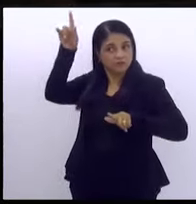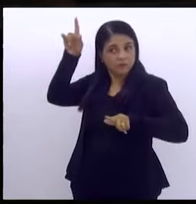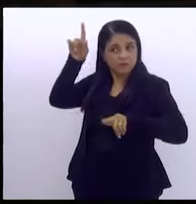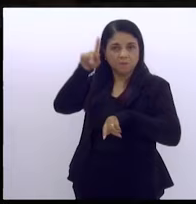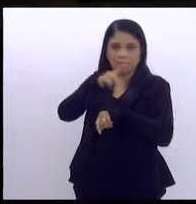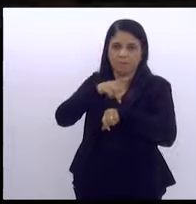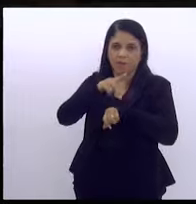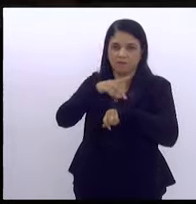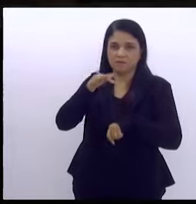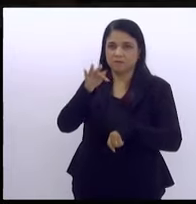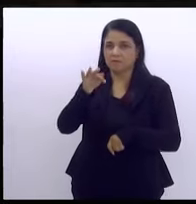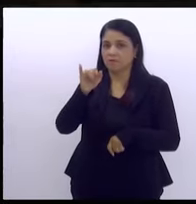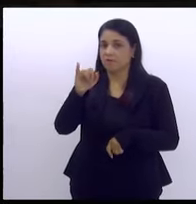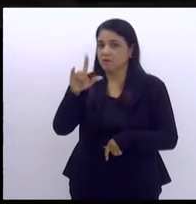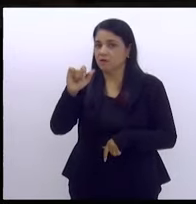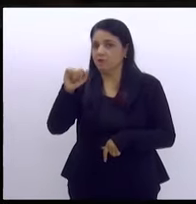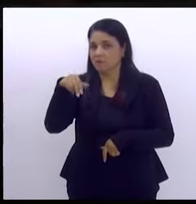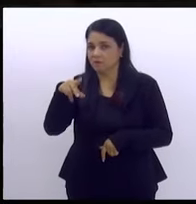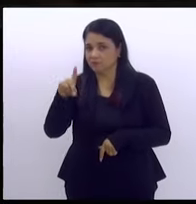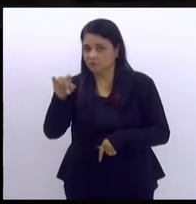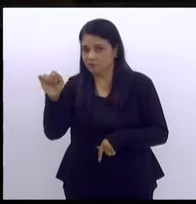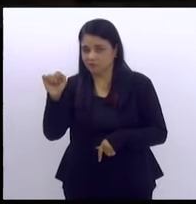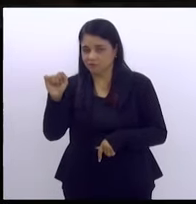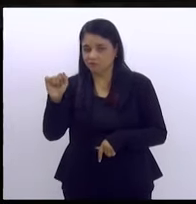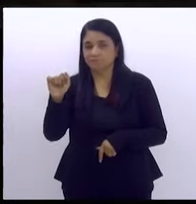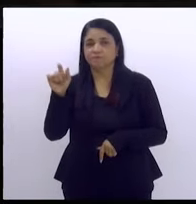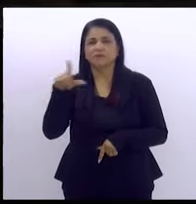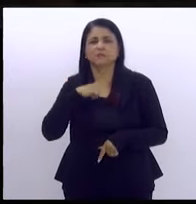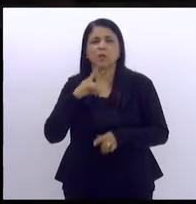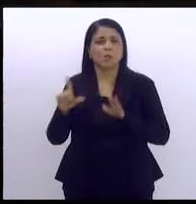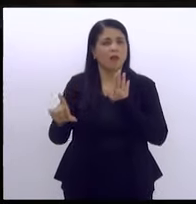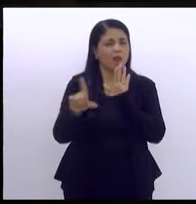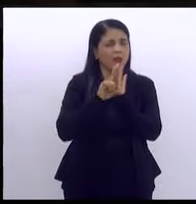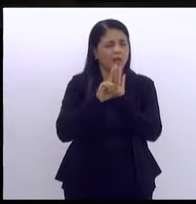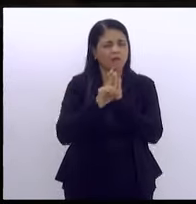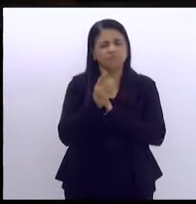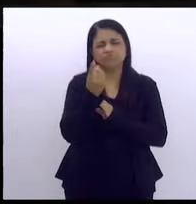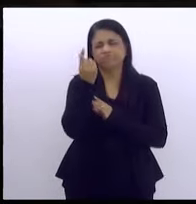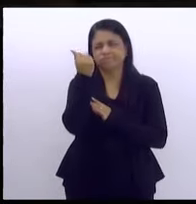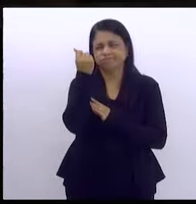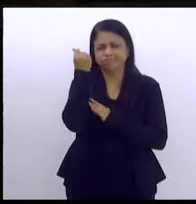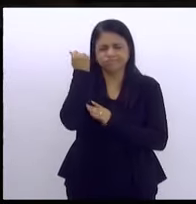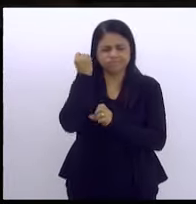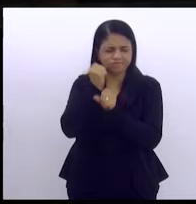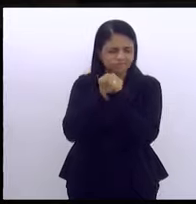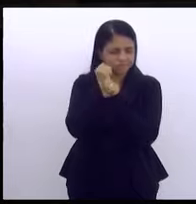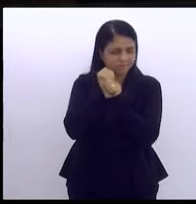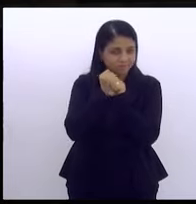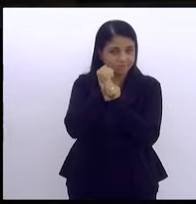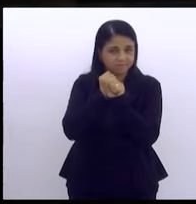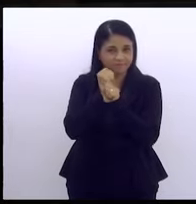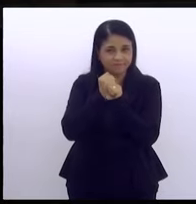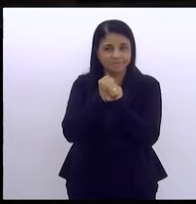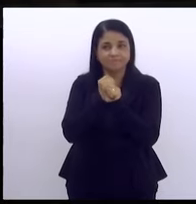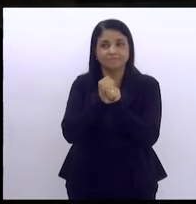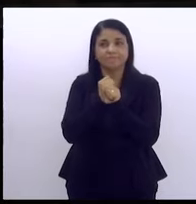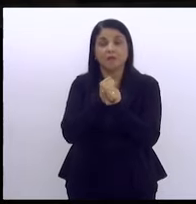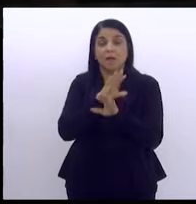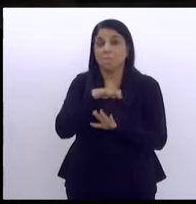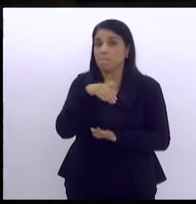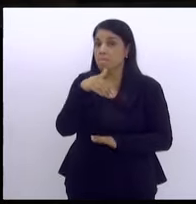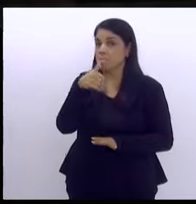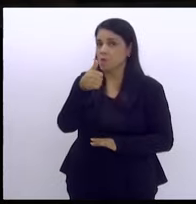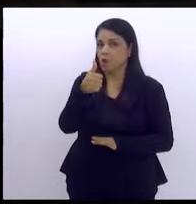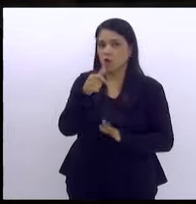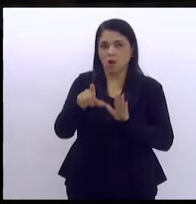Finlândia tem uma lei antiga, mas muito antiga, que é considerada a melhor do